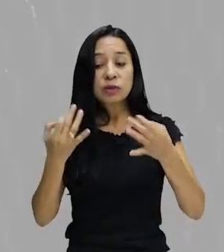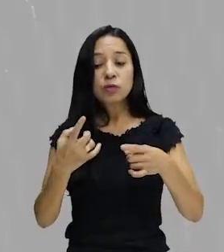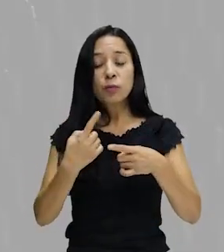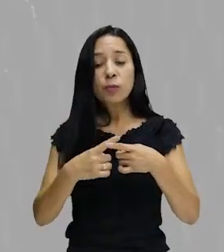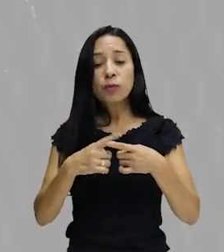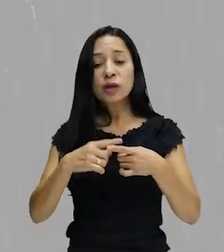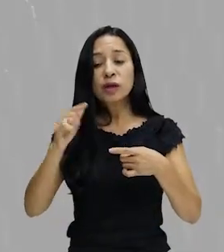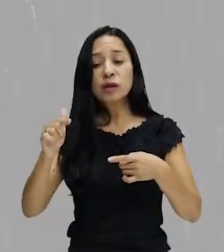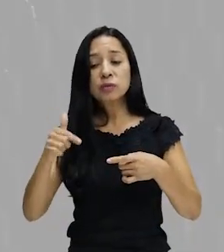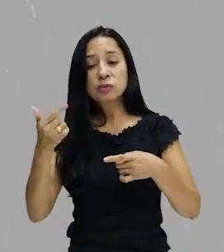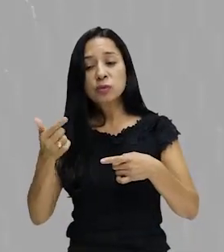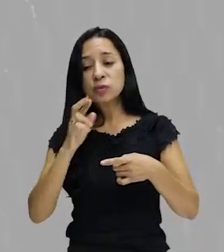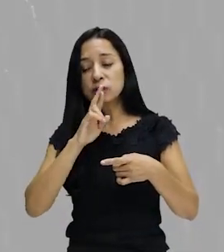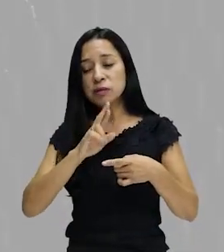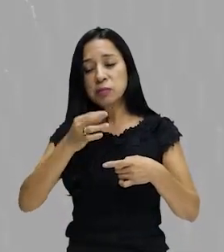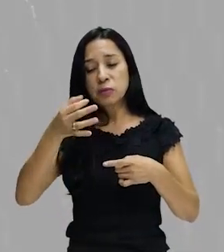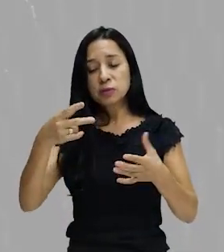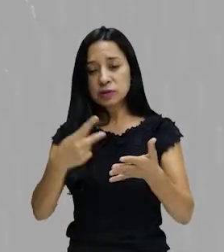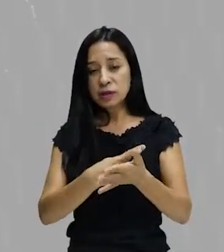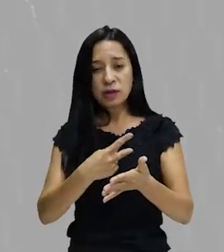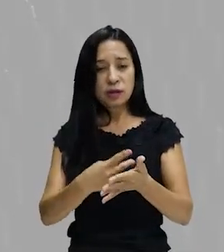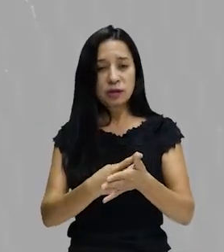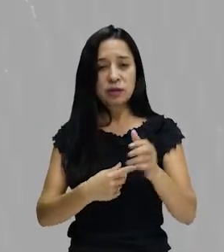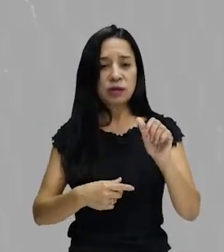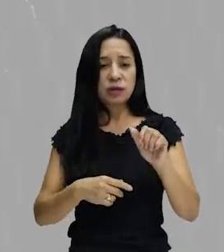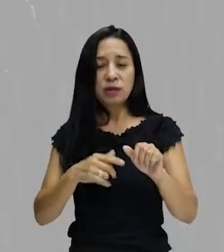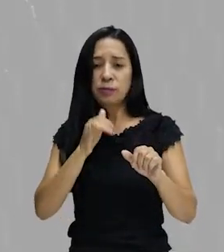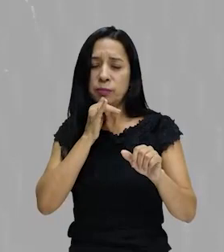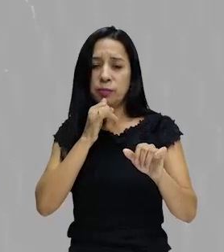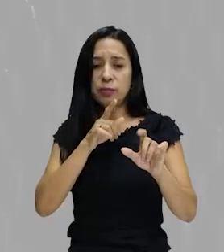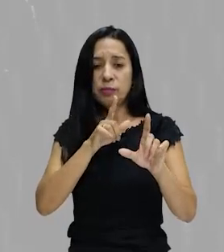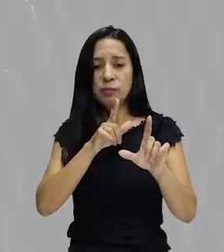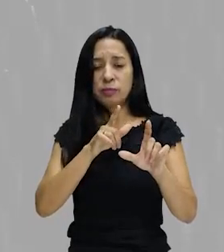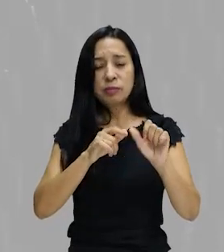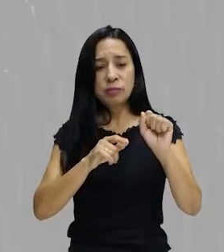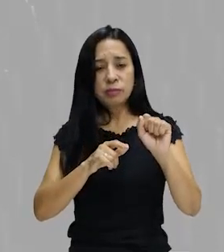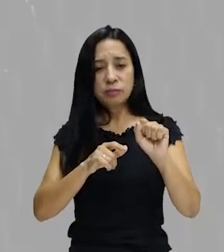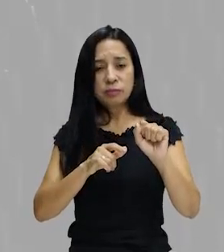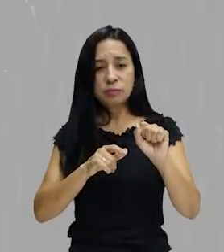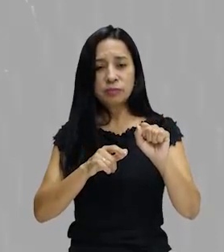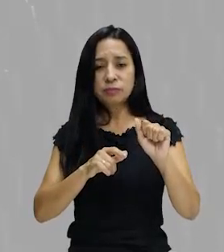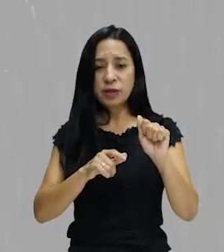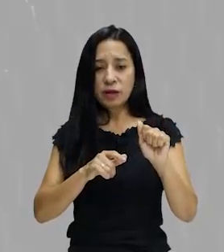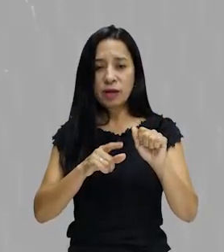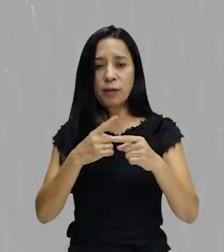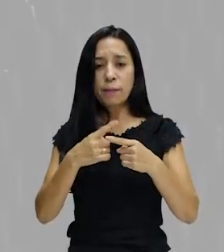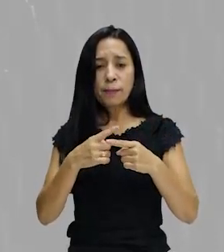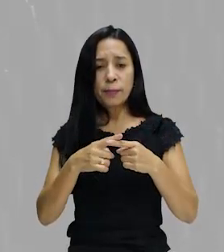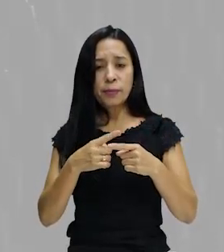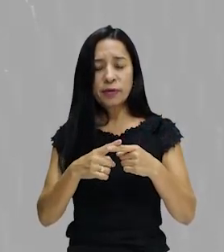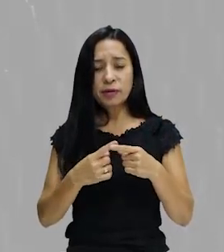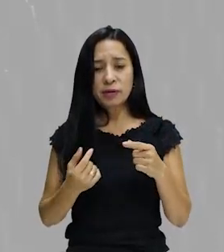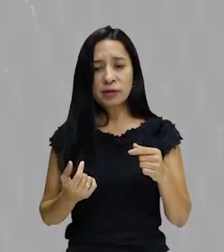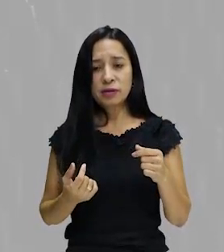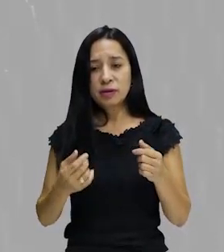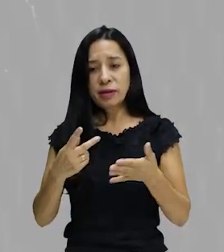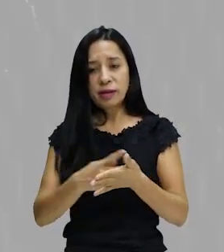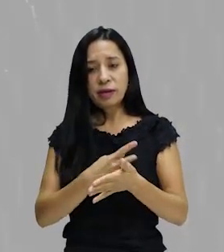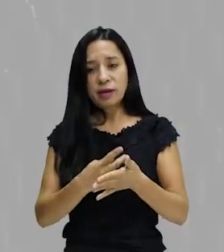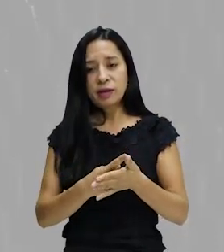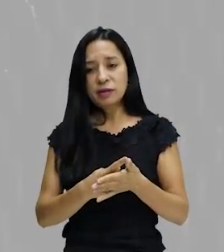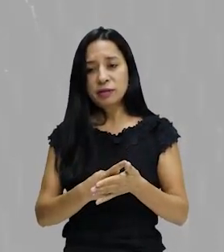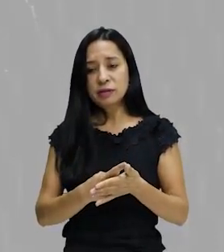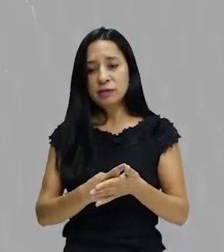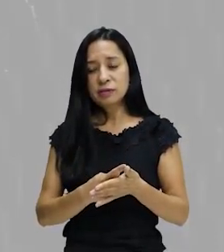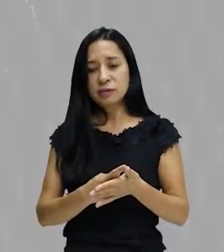ó. Transformação da energia mecânica do martelo em energia térmica da estaca. A gente não quer aquecer a estaca, certo? A